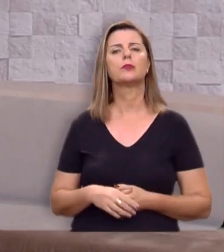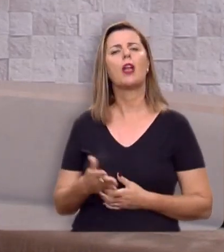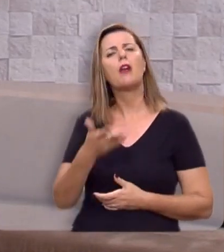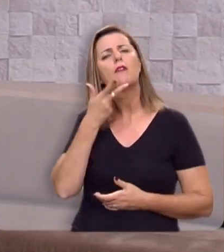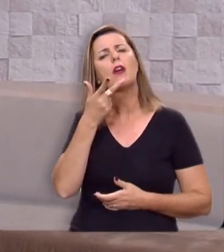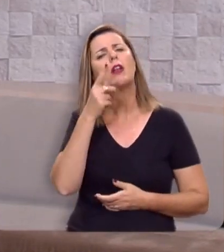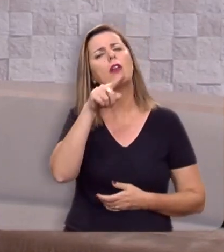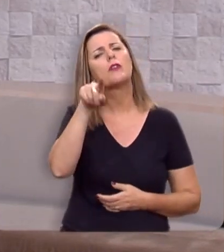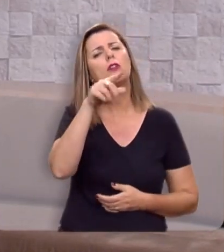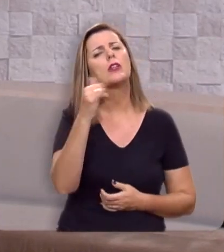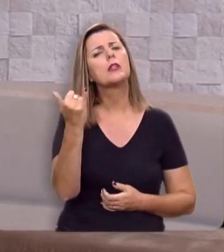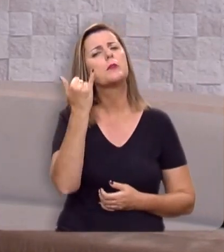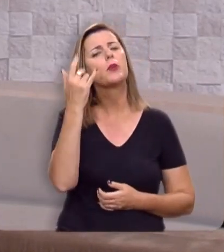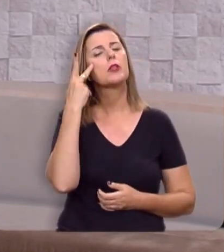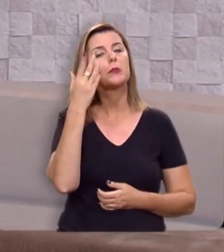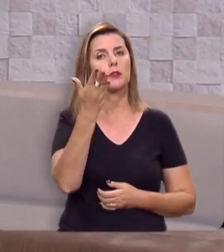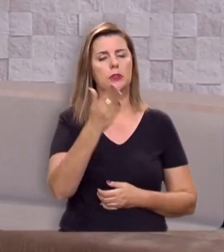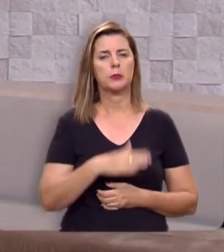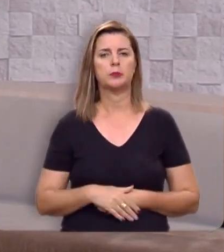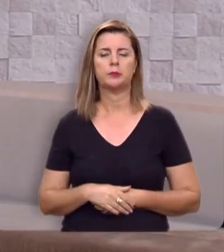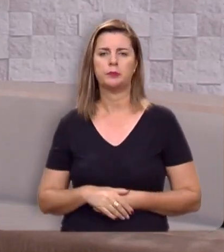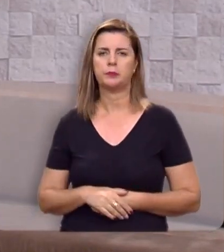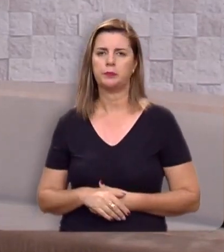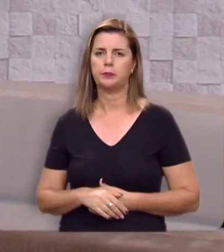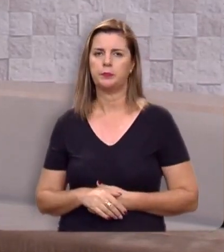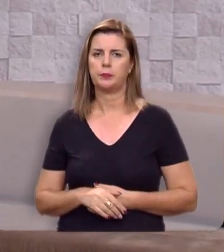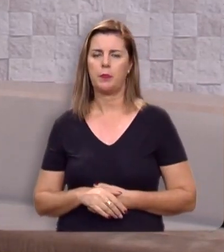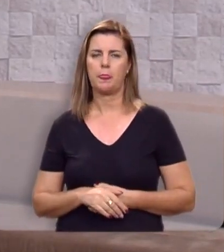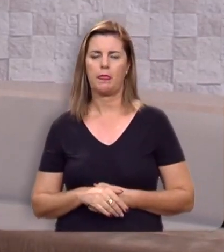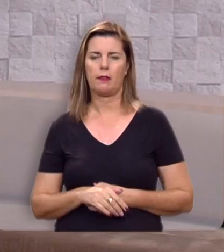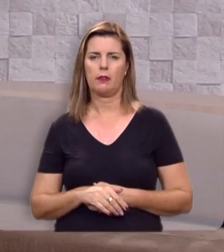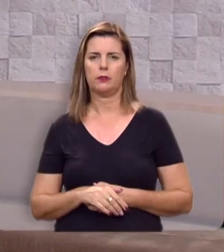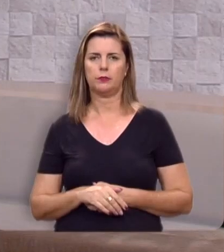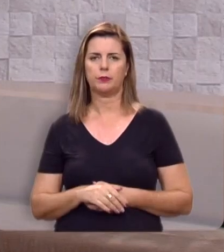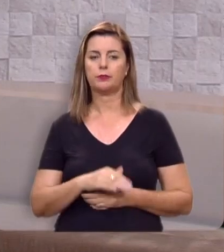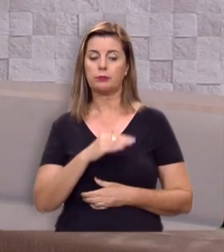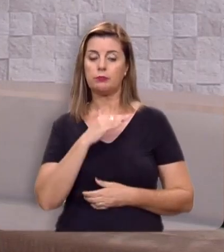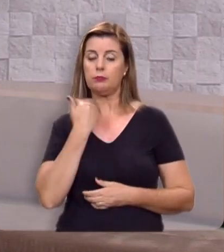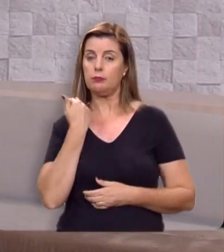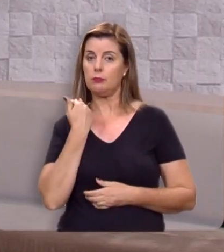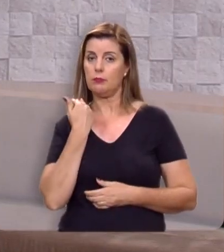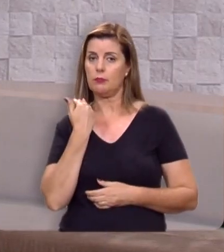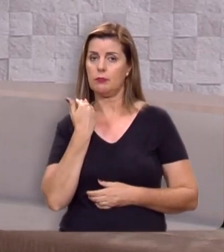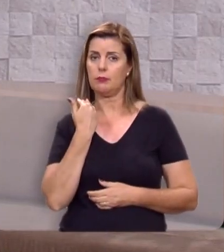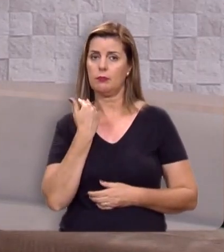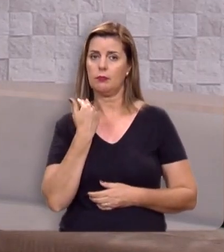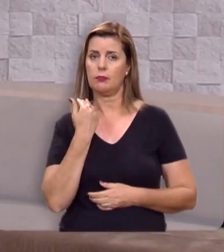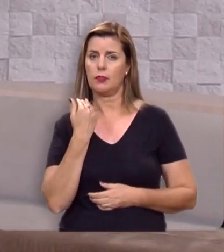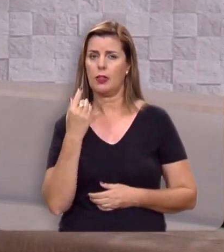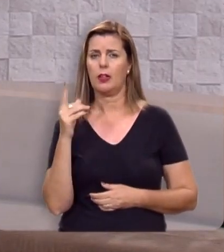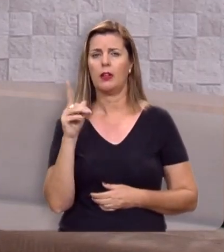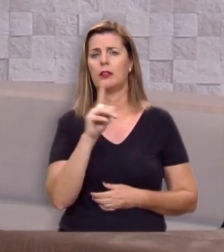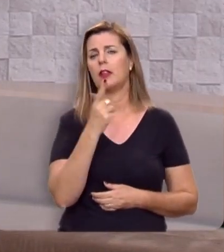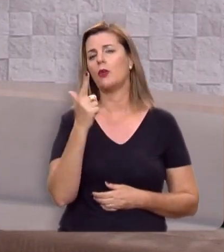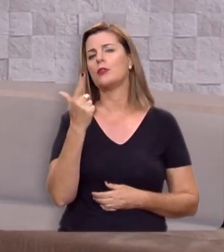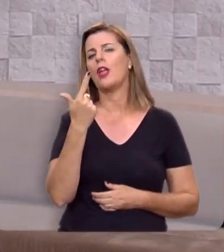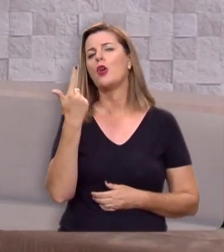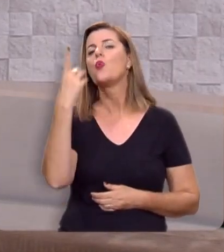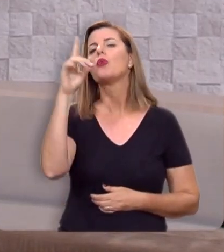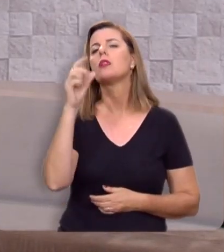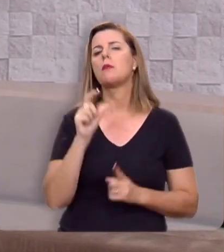quero dizer algo muito solene aqui a você. A morte não tem a última